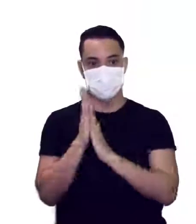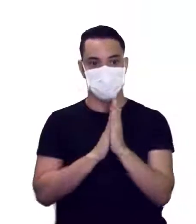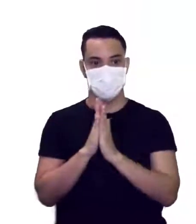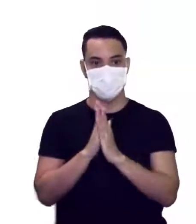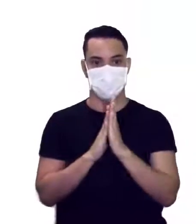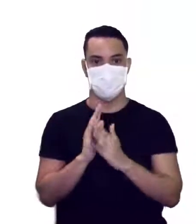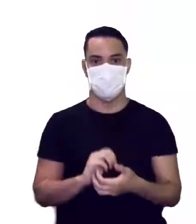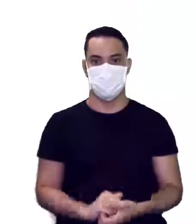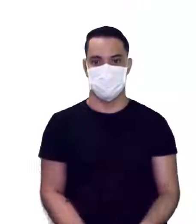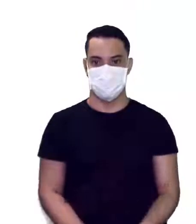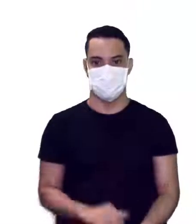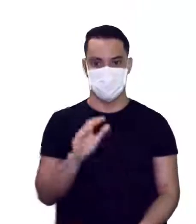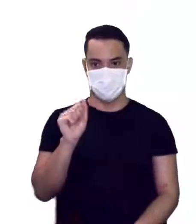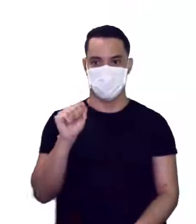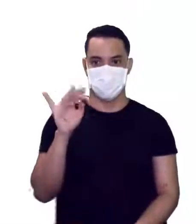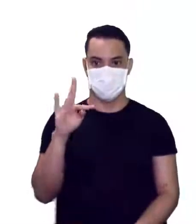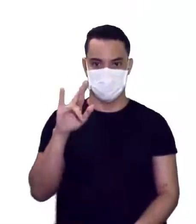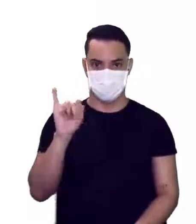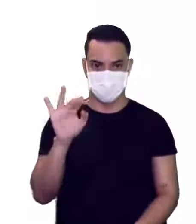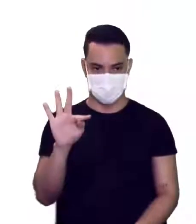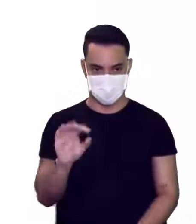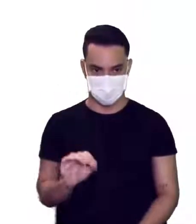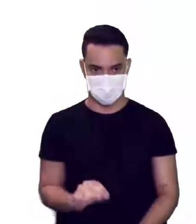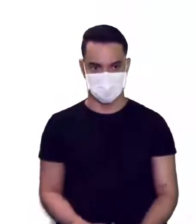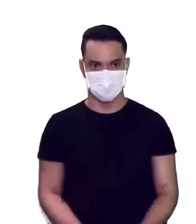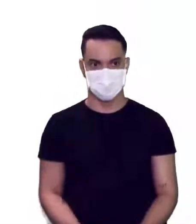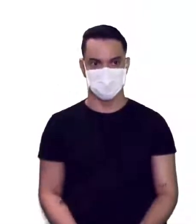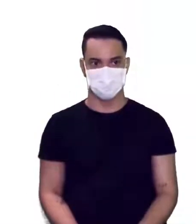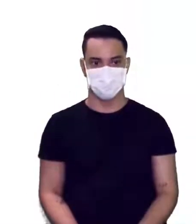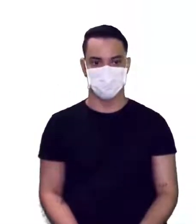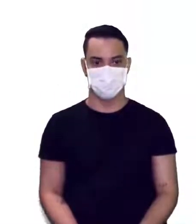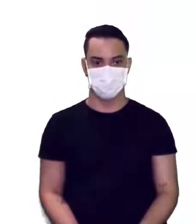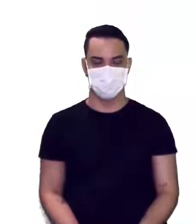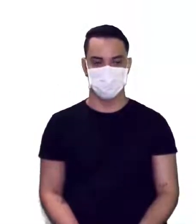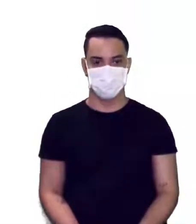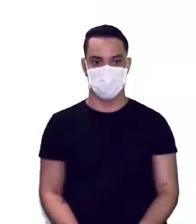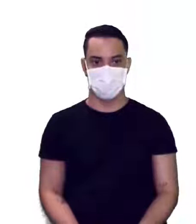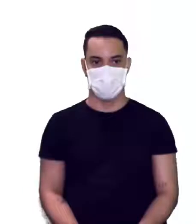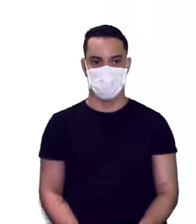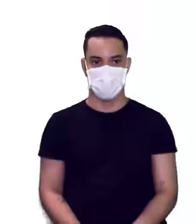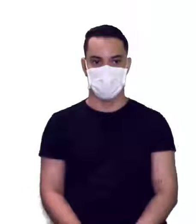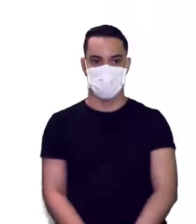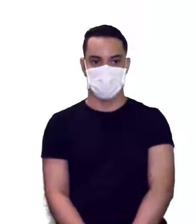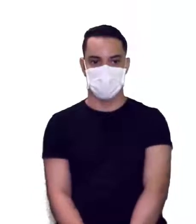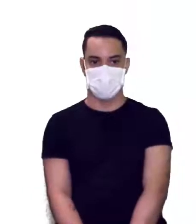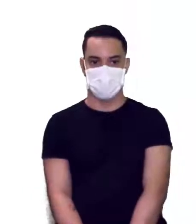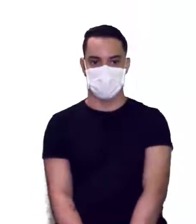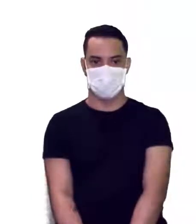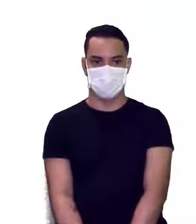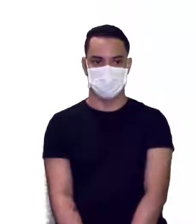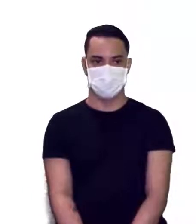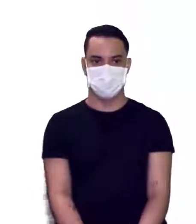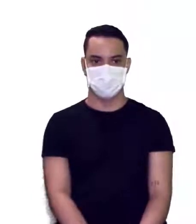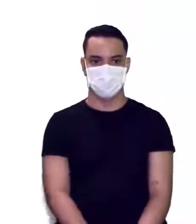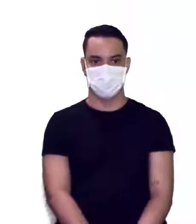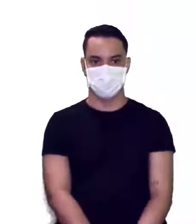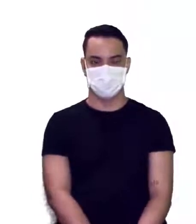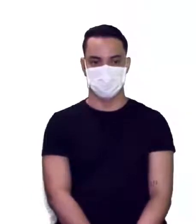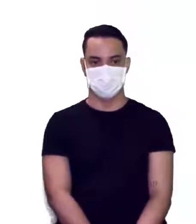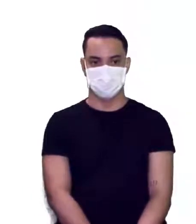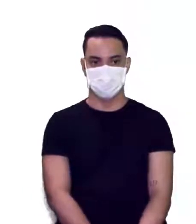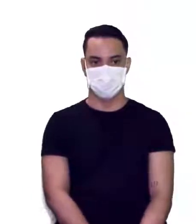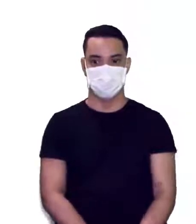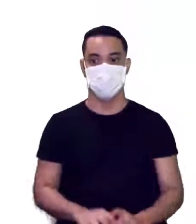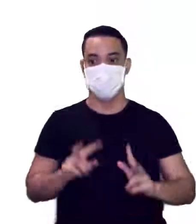processo de atrito, ok? Vamos lá, pessoal. Olha só, como eu falei para vocês, mas